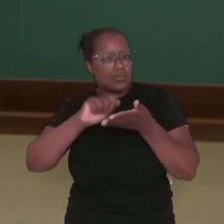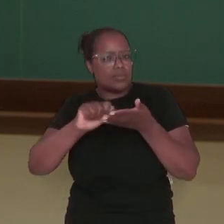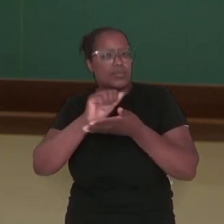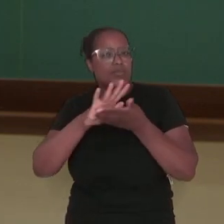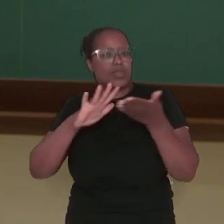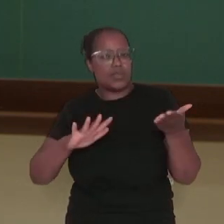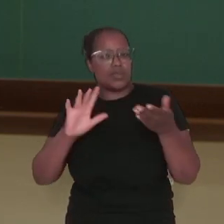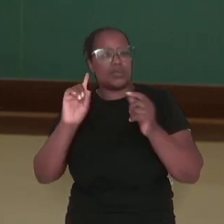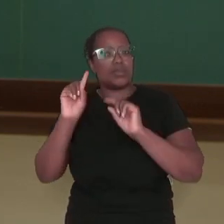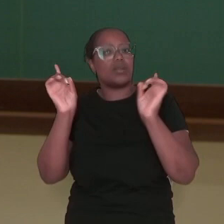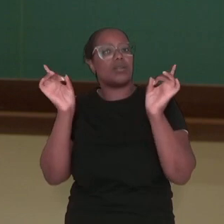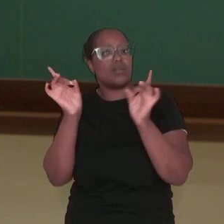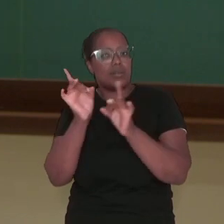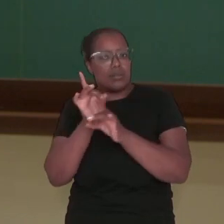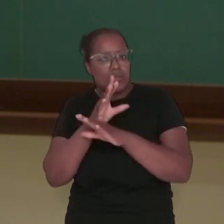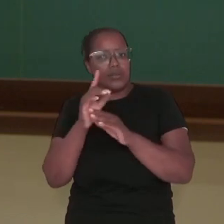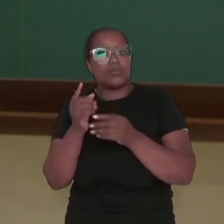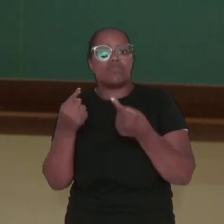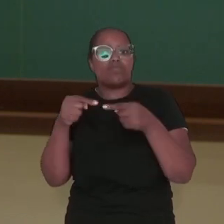já a gente volta com a correção.